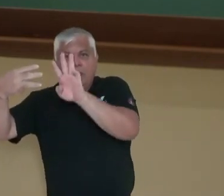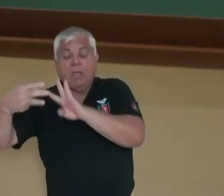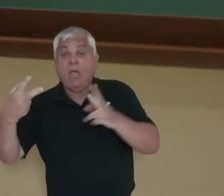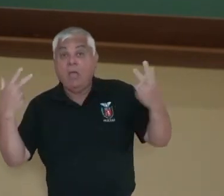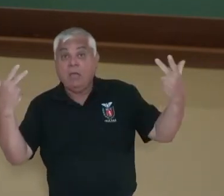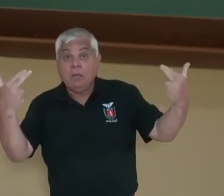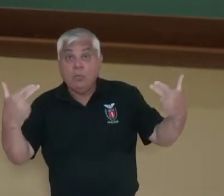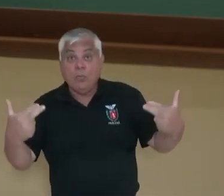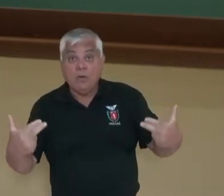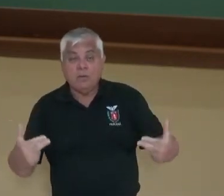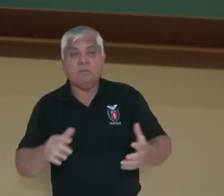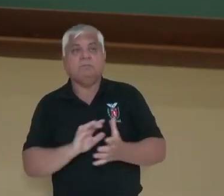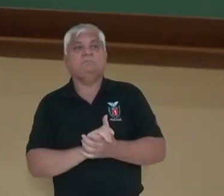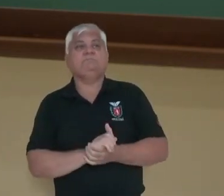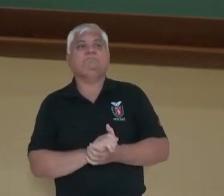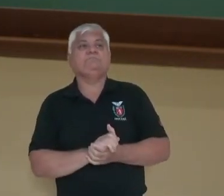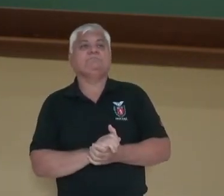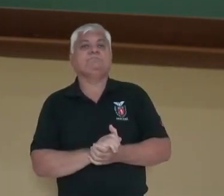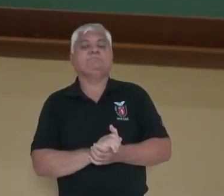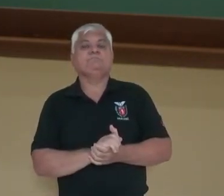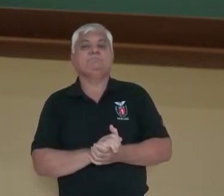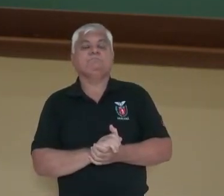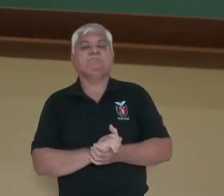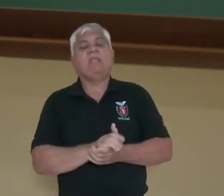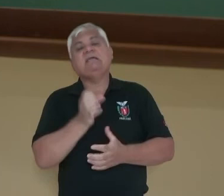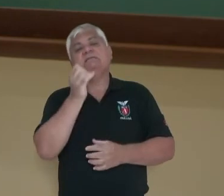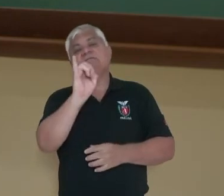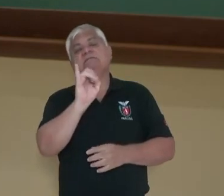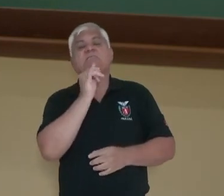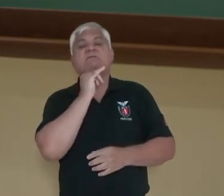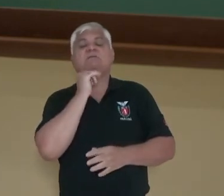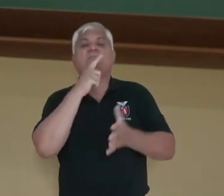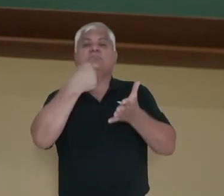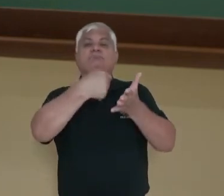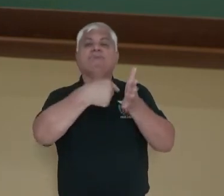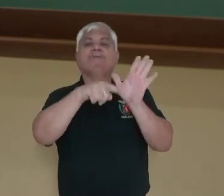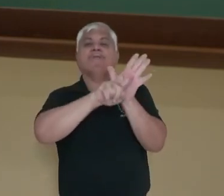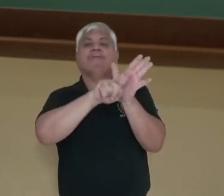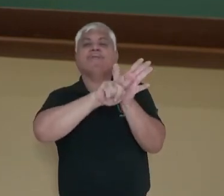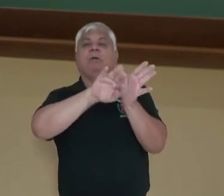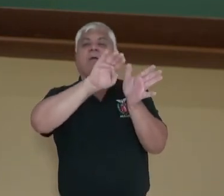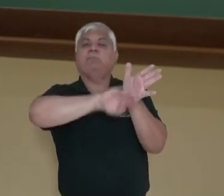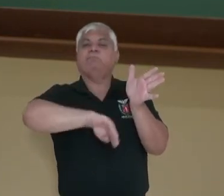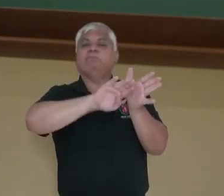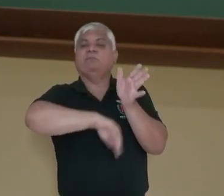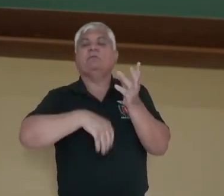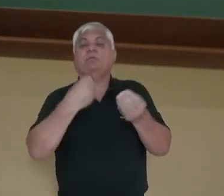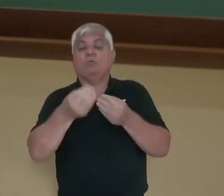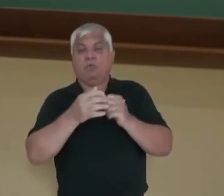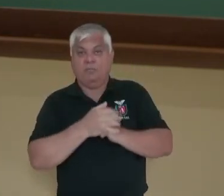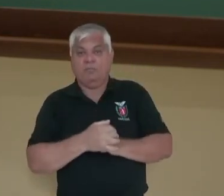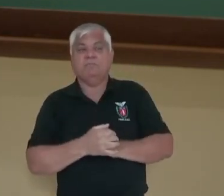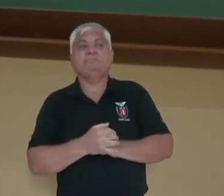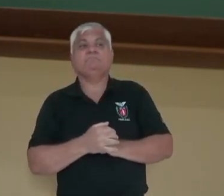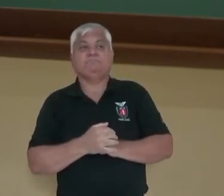matrizes diferentes, né? Se eu quisesse subtrair, pessoal, então, olha só, eu fiz a soma, está